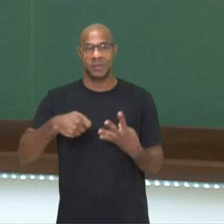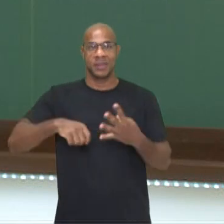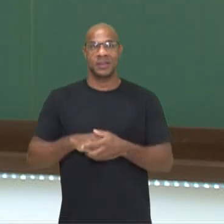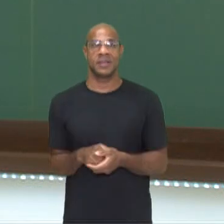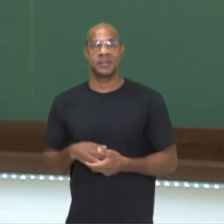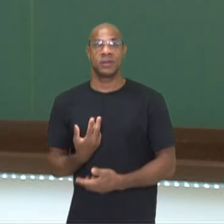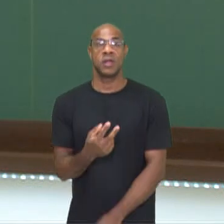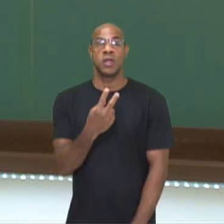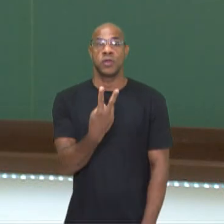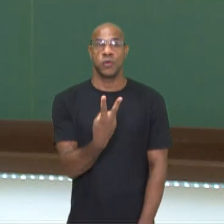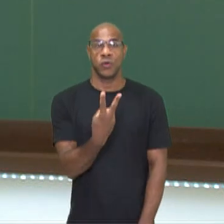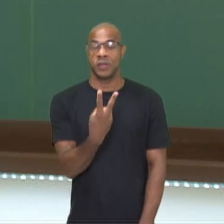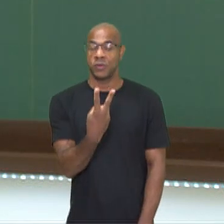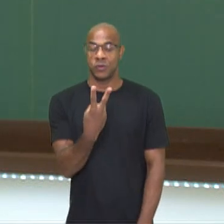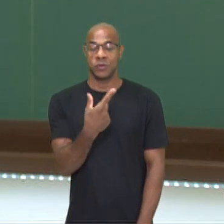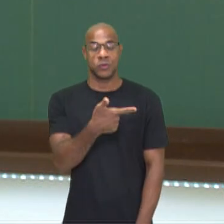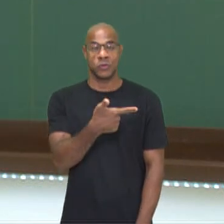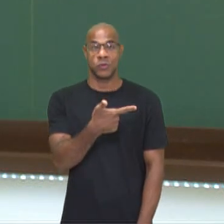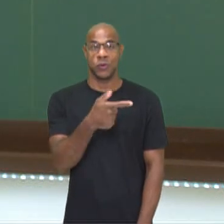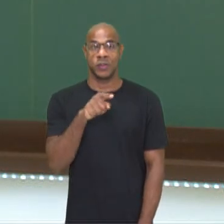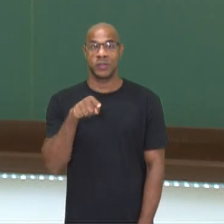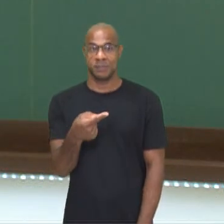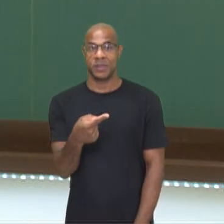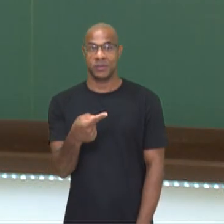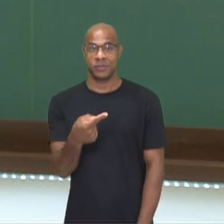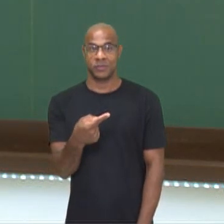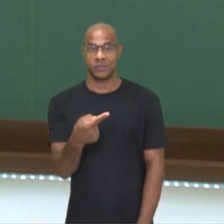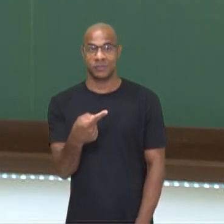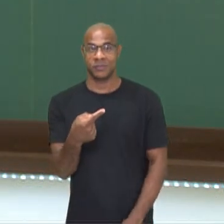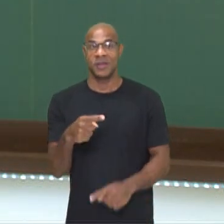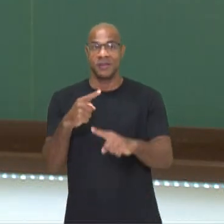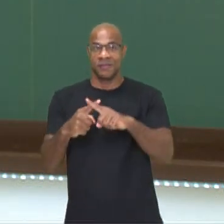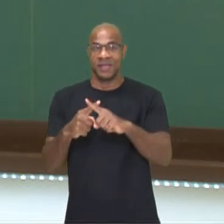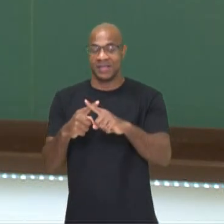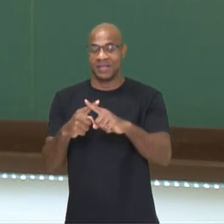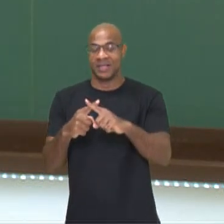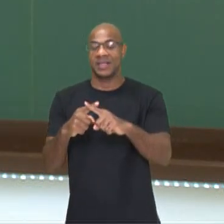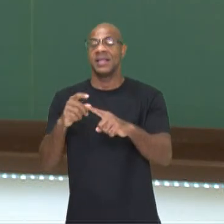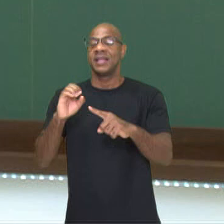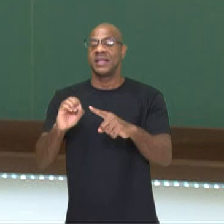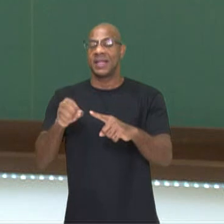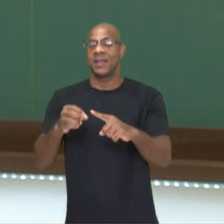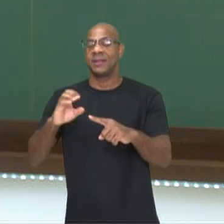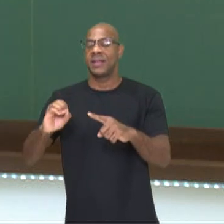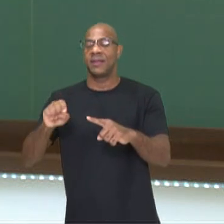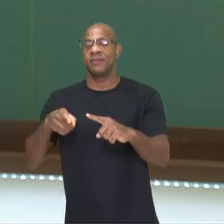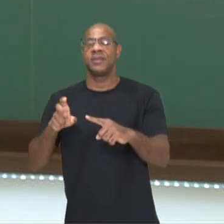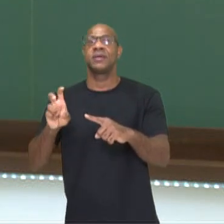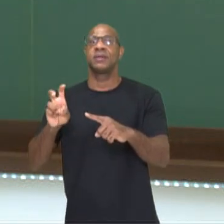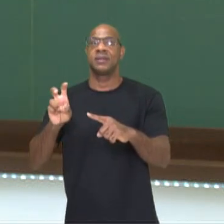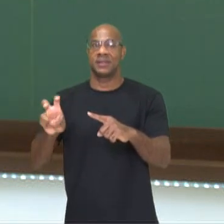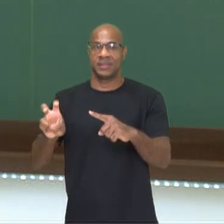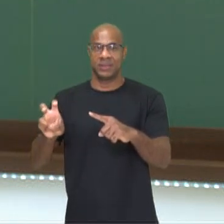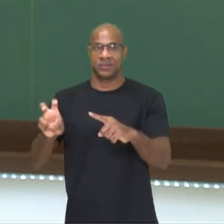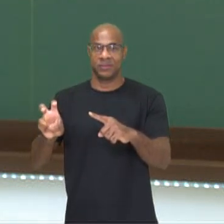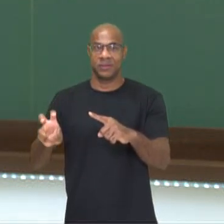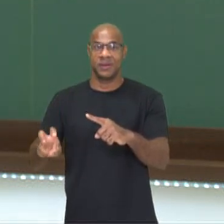2.000 vezes a taxa, que é 0,05, porque é 5%, vezes o tempo, que são 4